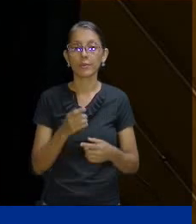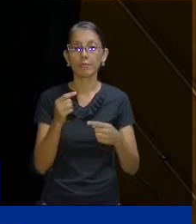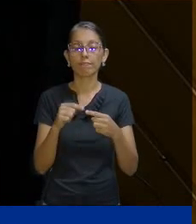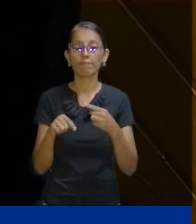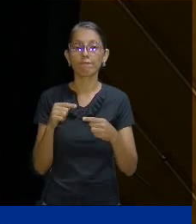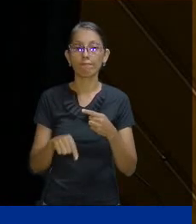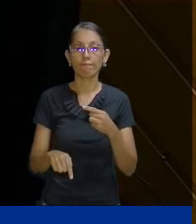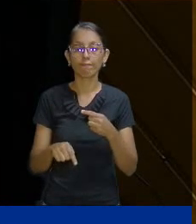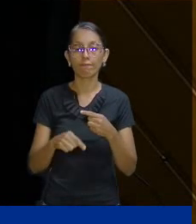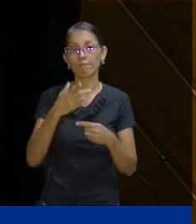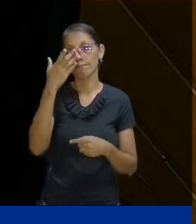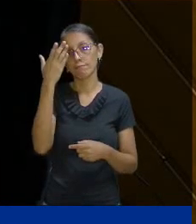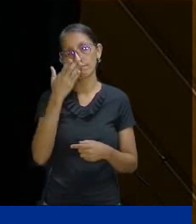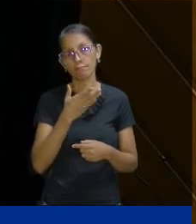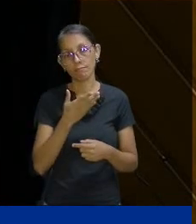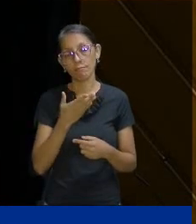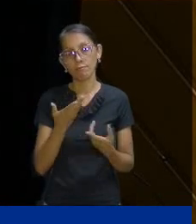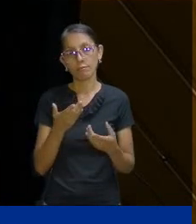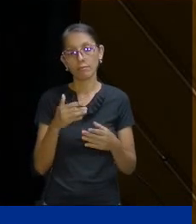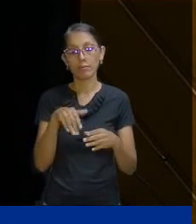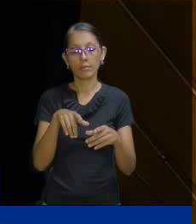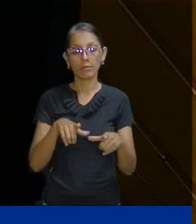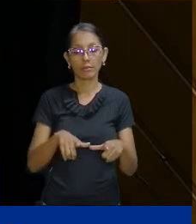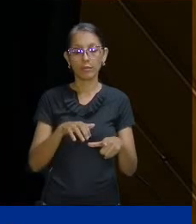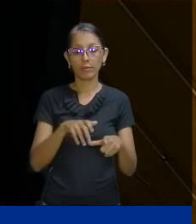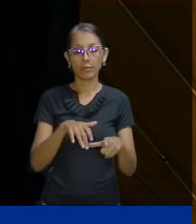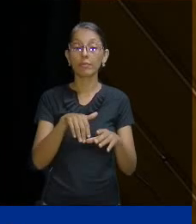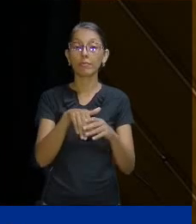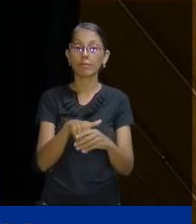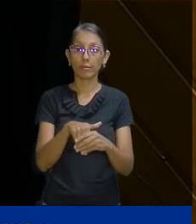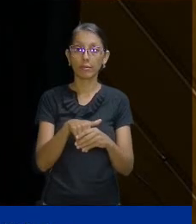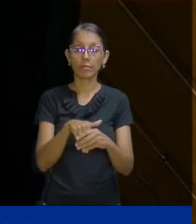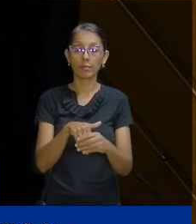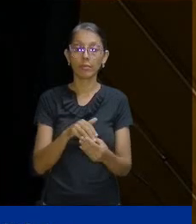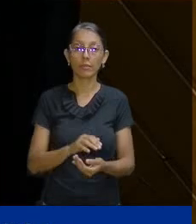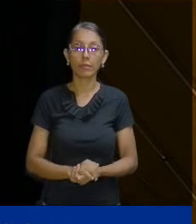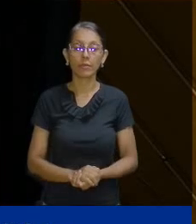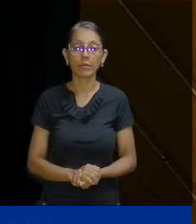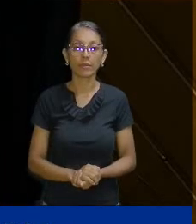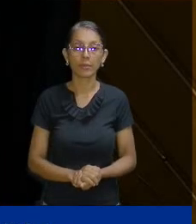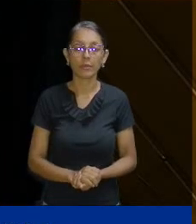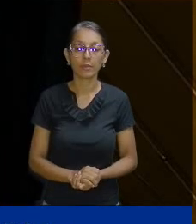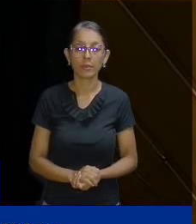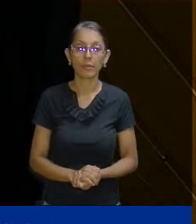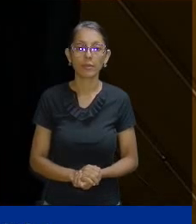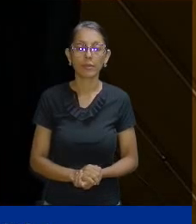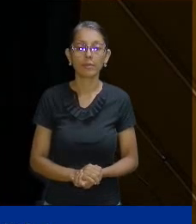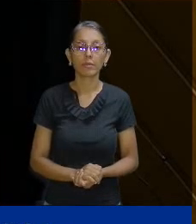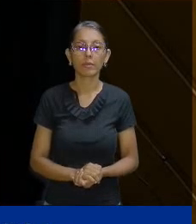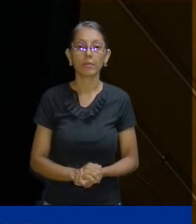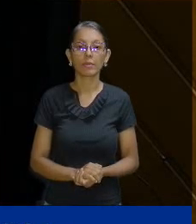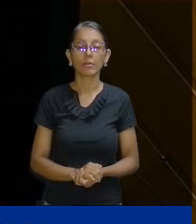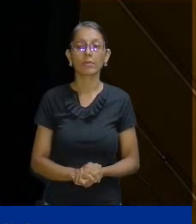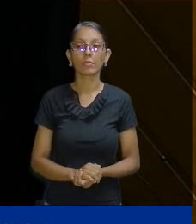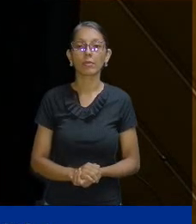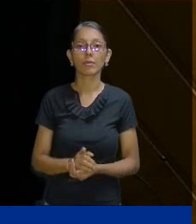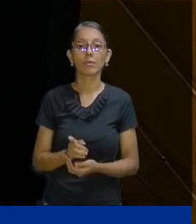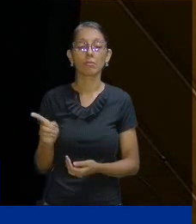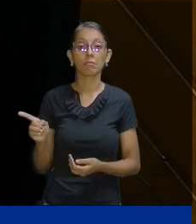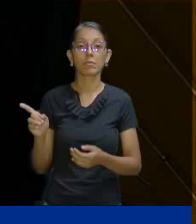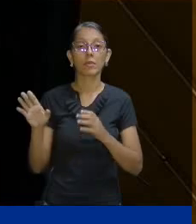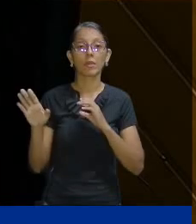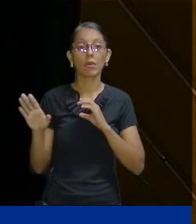da prova exigidos em ações eleitorais, onde requer a demonstração robusta de ciência e anuência do